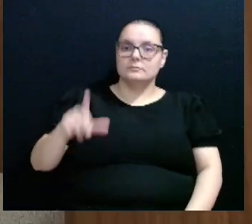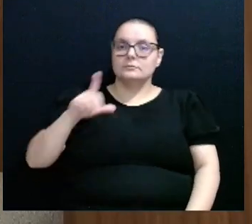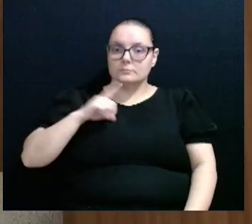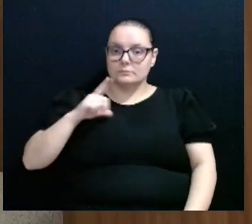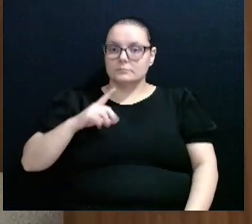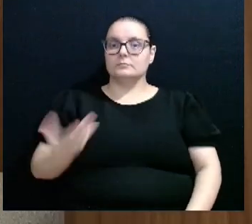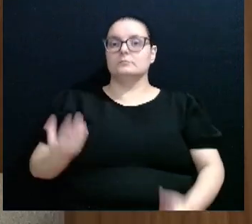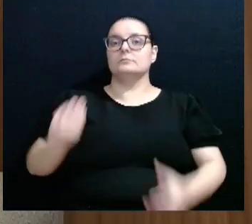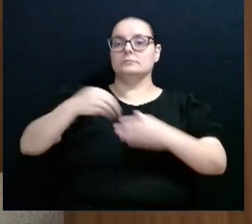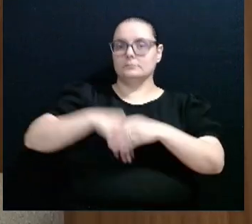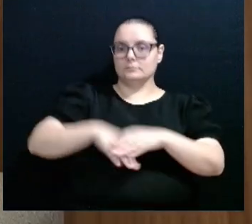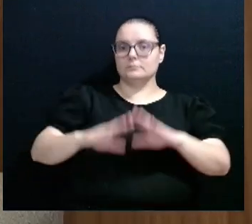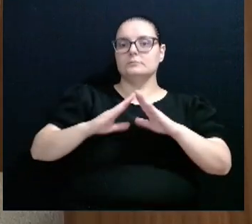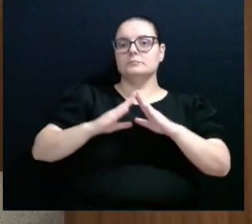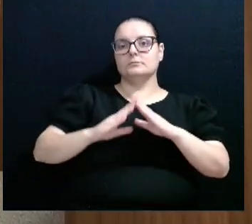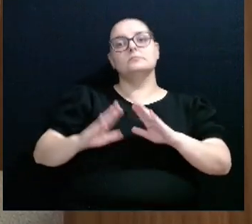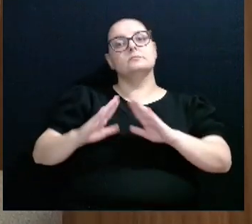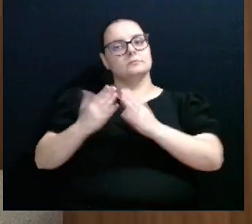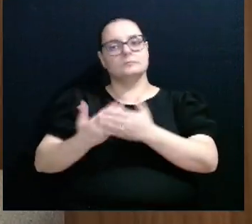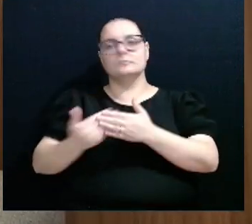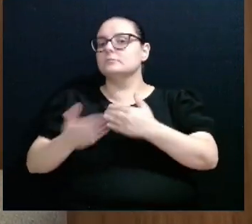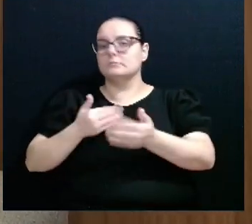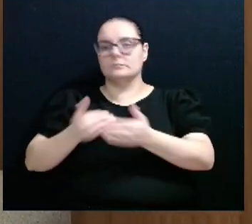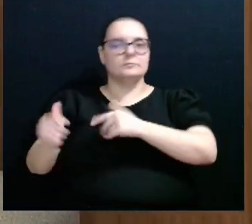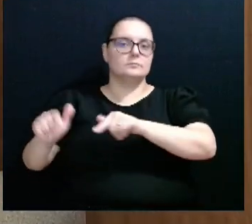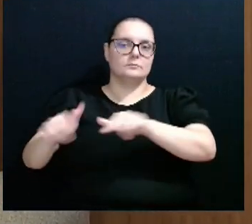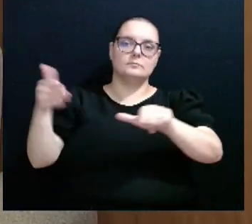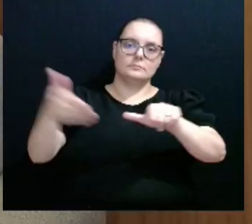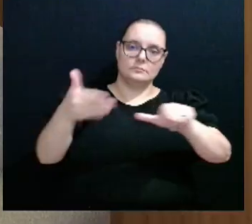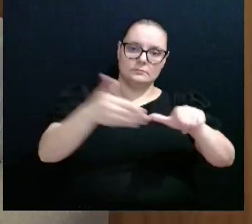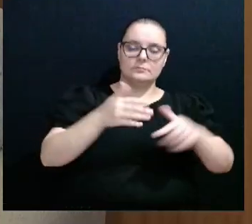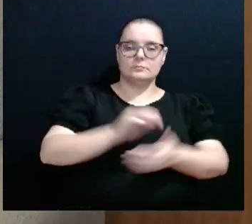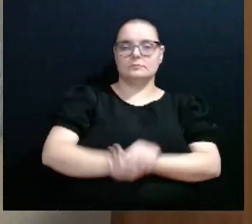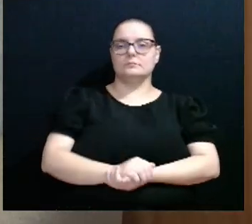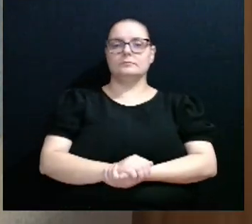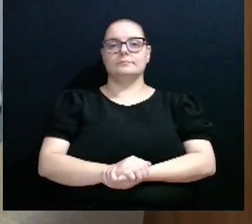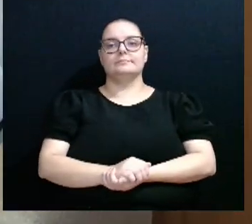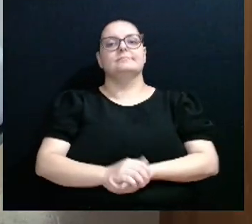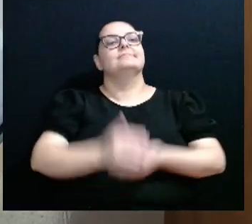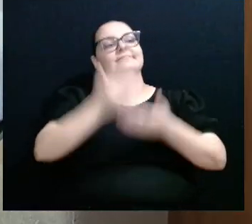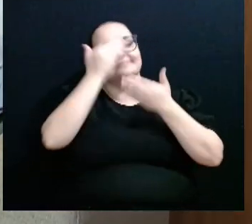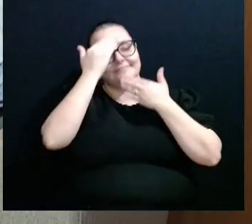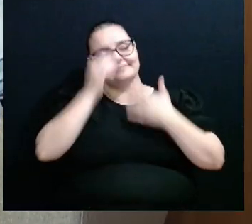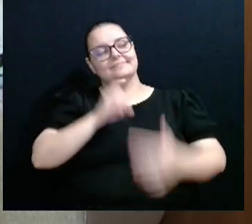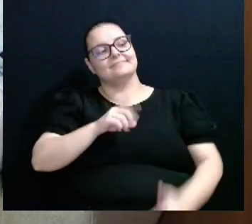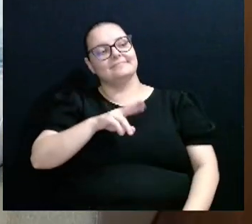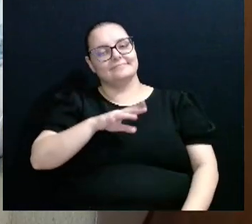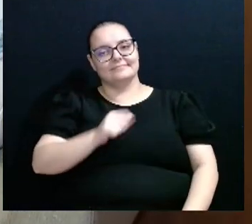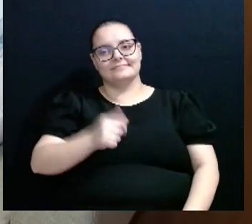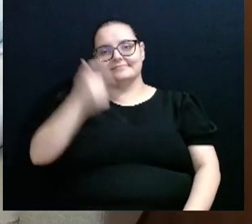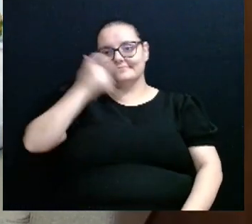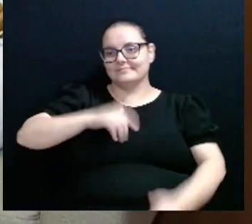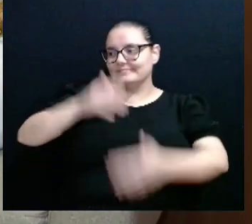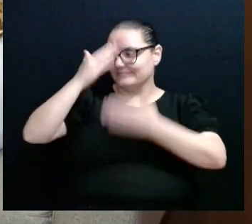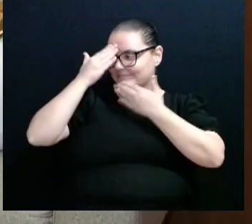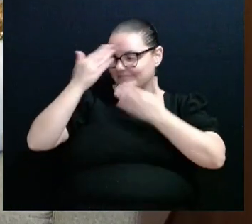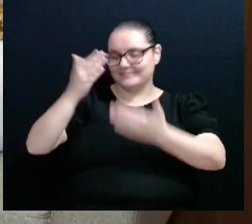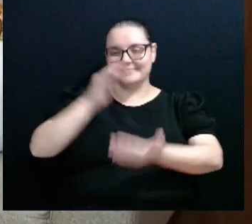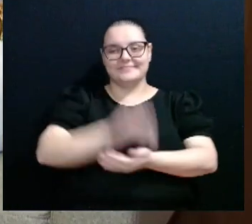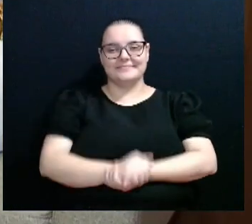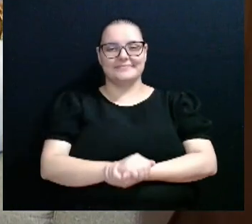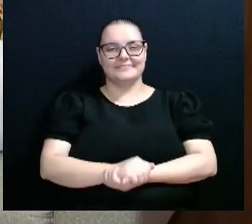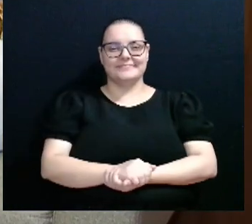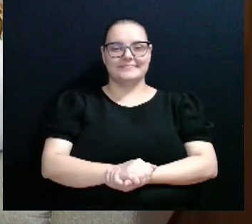de casa, na escola ou qualquer lugar que ela for. Valeu, Adriana, muito obrigado. Eu que agradeço.